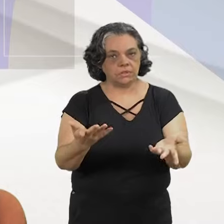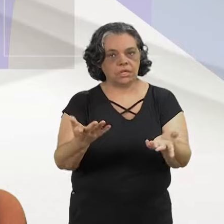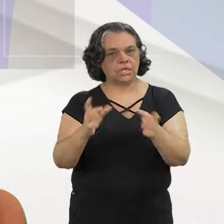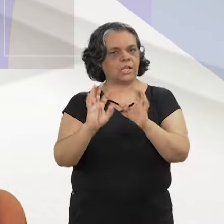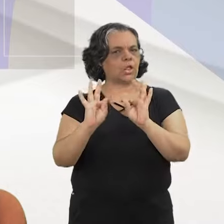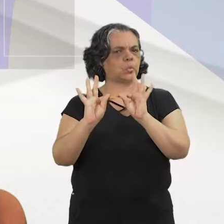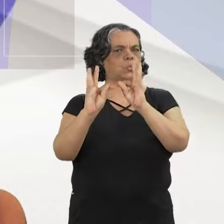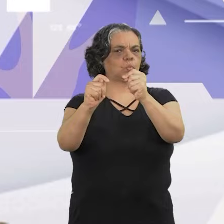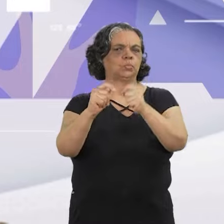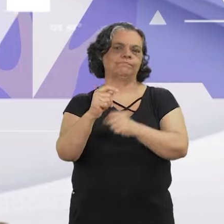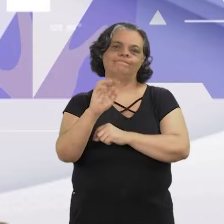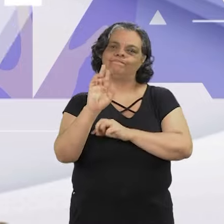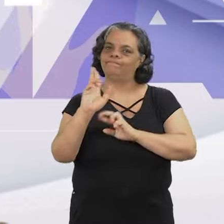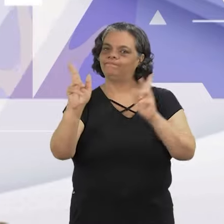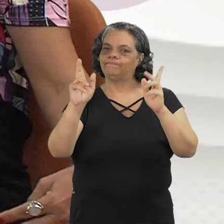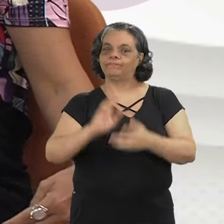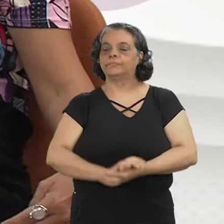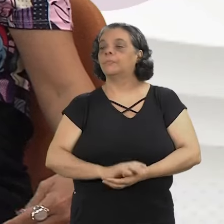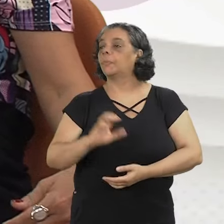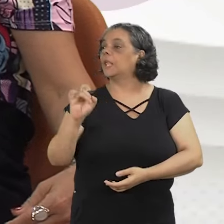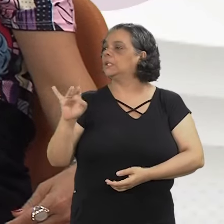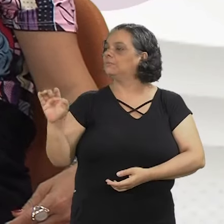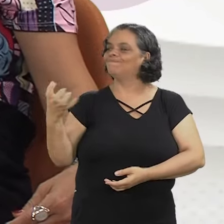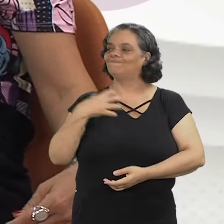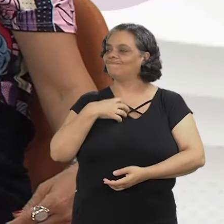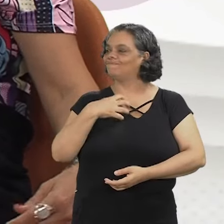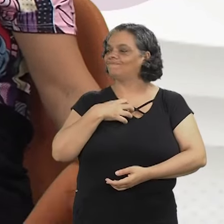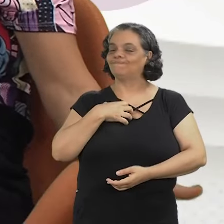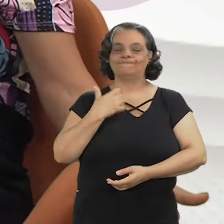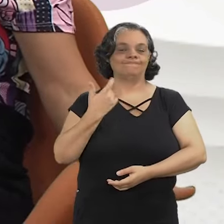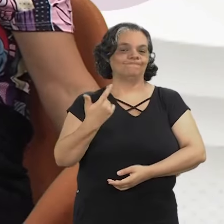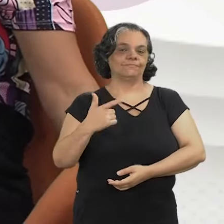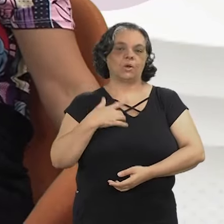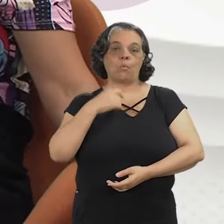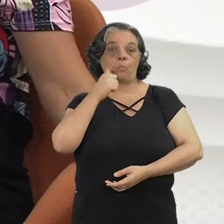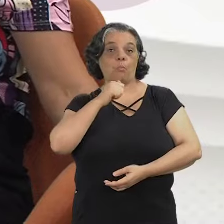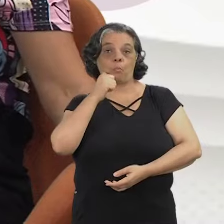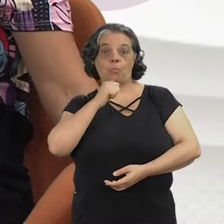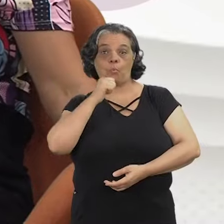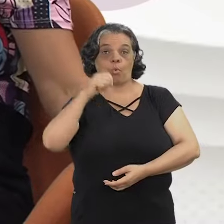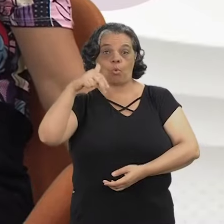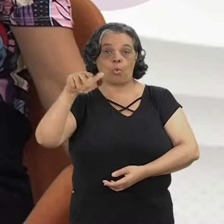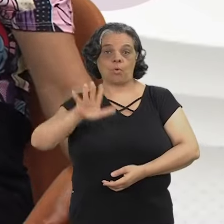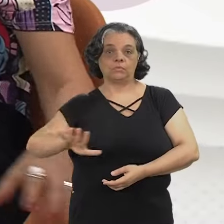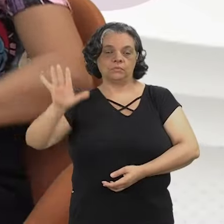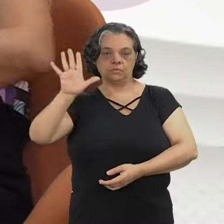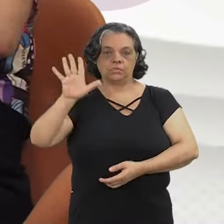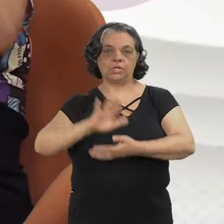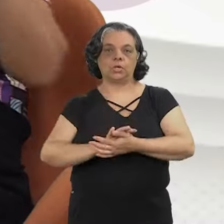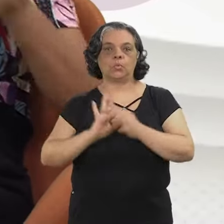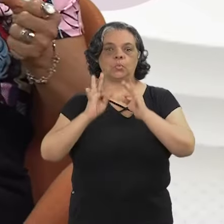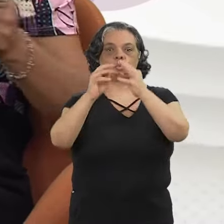totalmente diferente andr Eu não me sinto como mulher como nordestina com toda a diversidade da